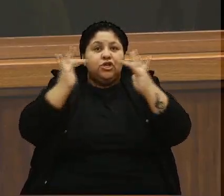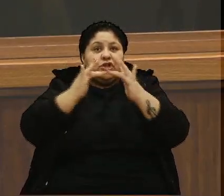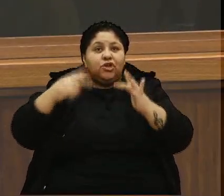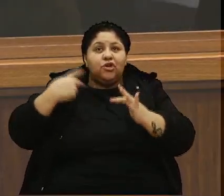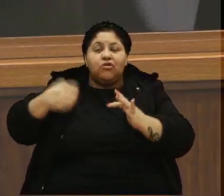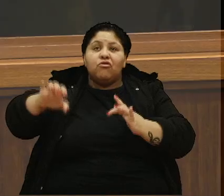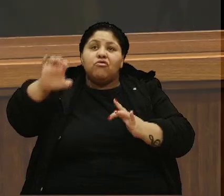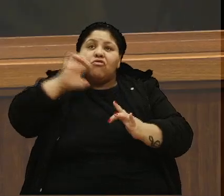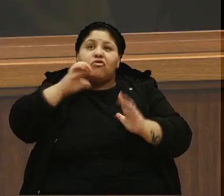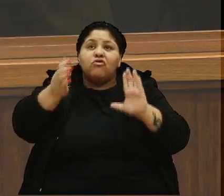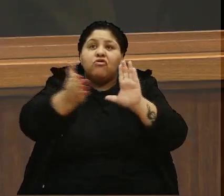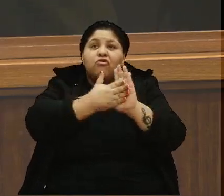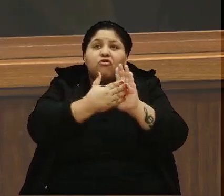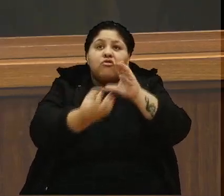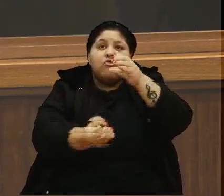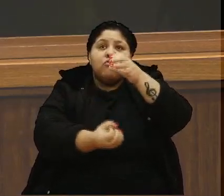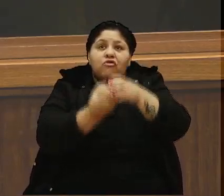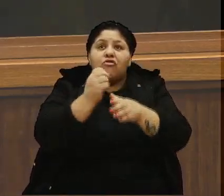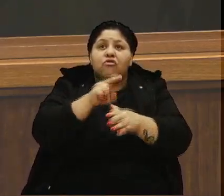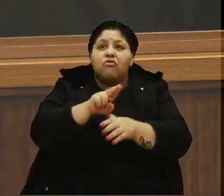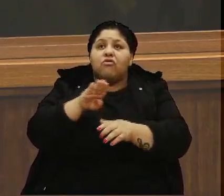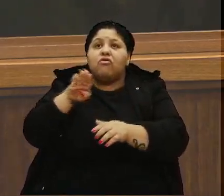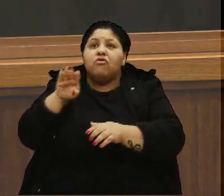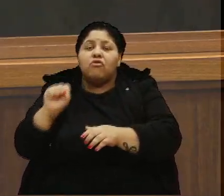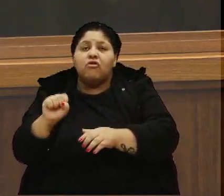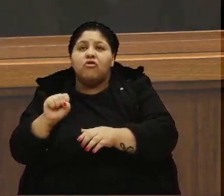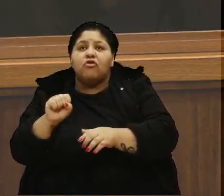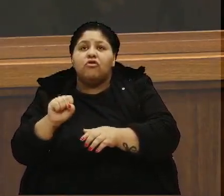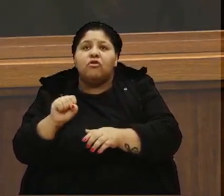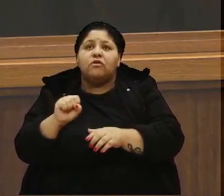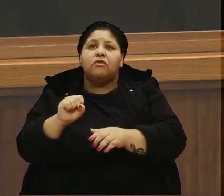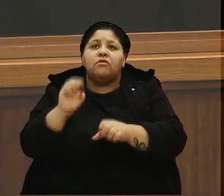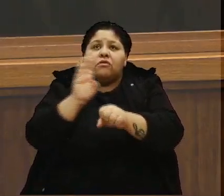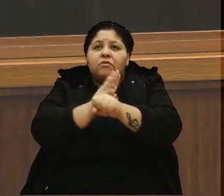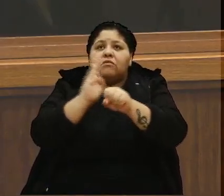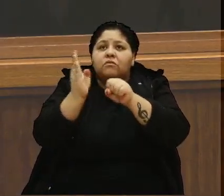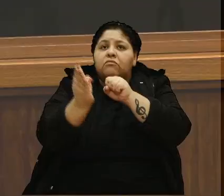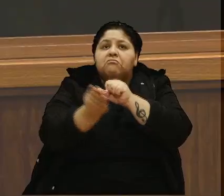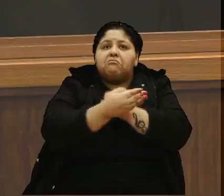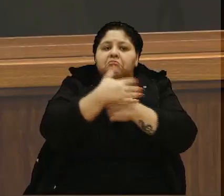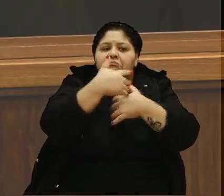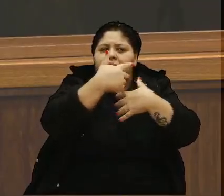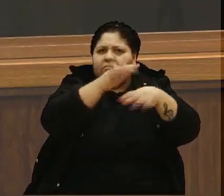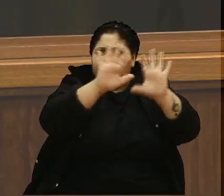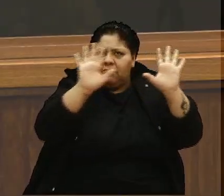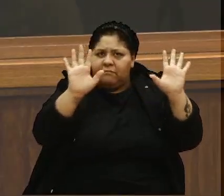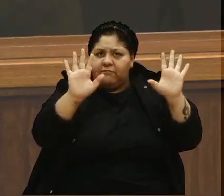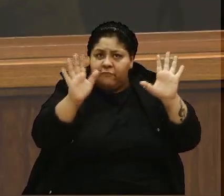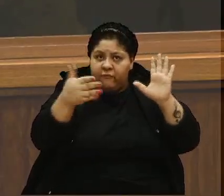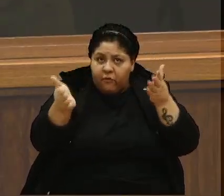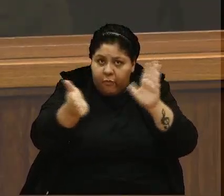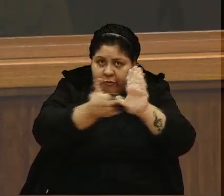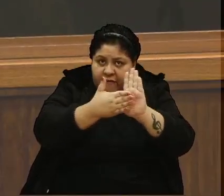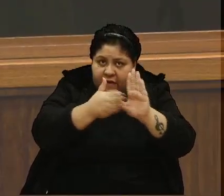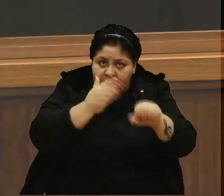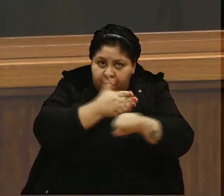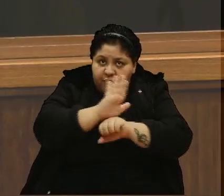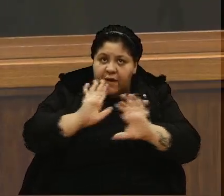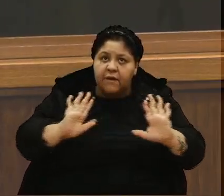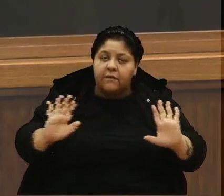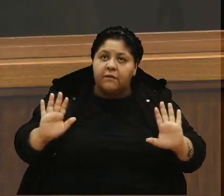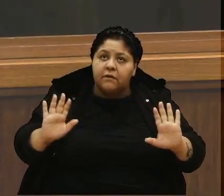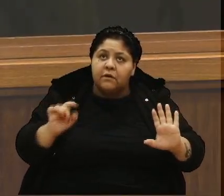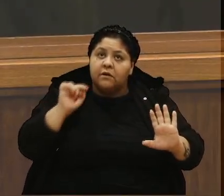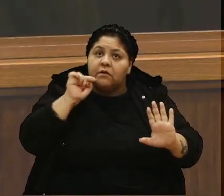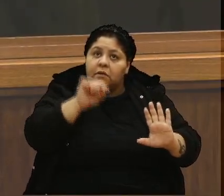vamos propor a criação de uma UBS lá no bairro tal. Vamos propor? Vamos aprovar?